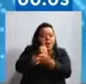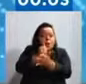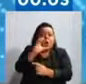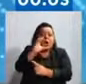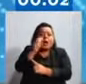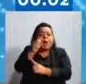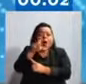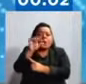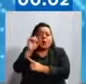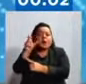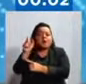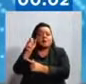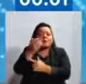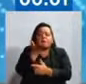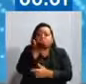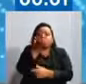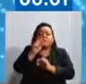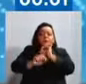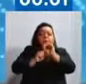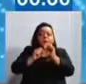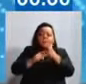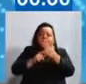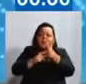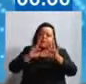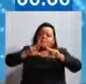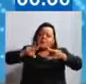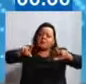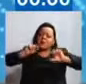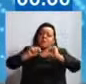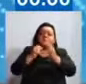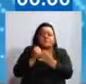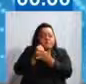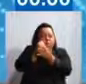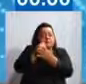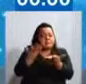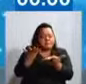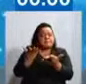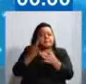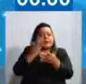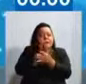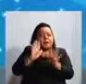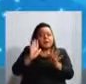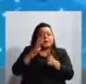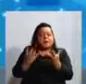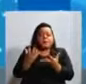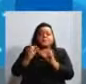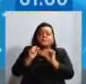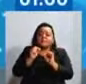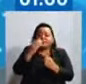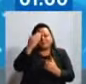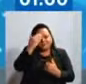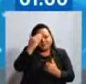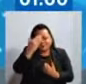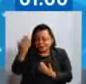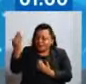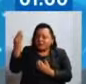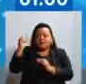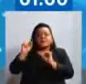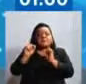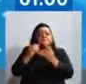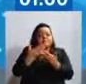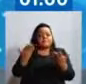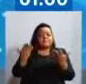solo, maquinário. Isso que eu vou fazer, nós vamos eliminar as queimadas de Porto Velho. Obrigada, candidato. Candidato Breno Mendes, a tréplica.